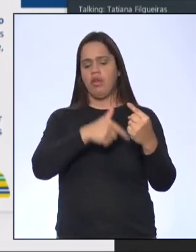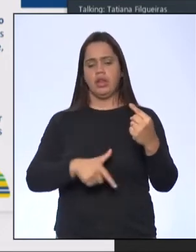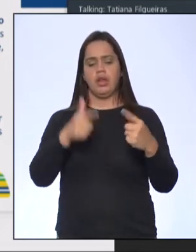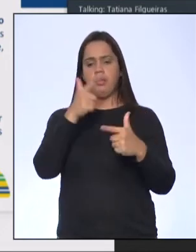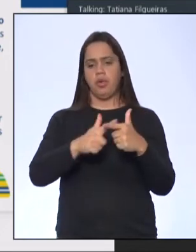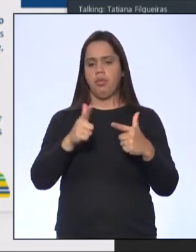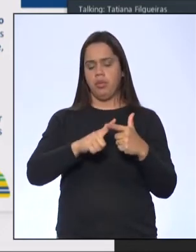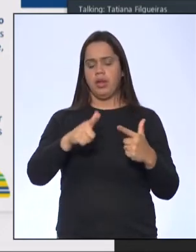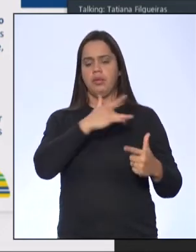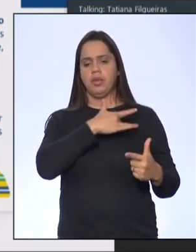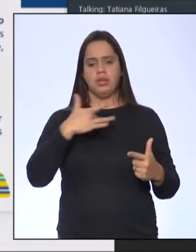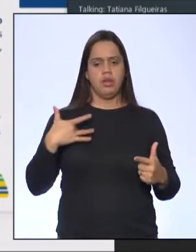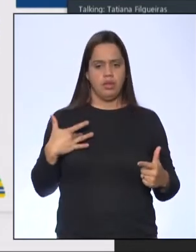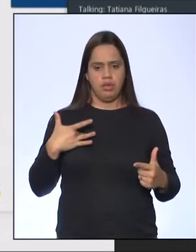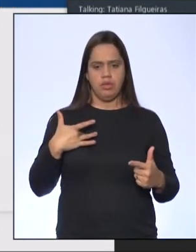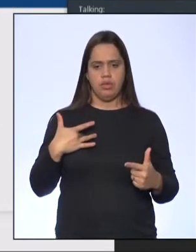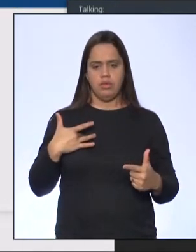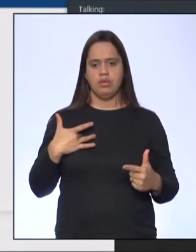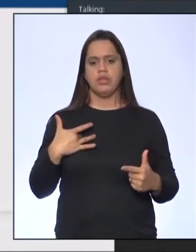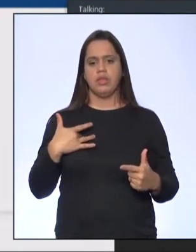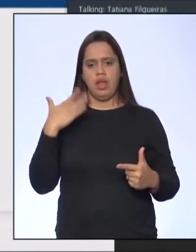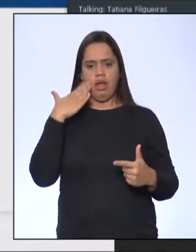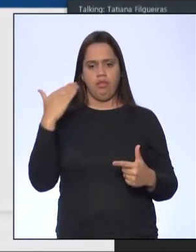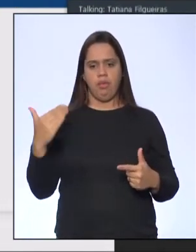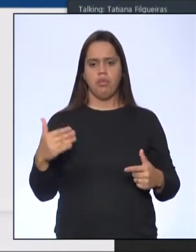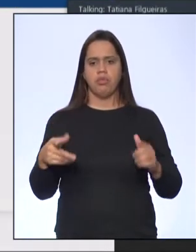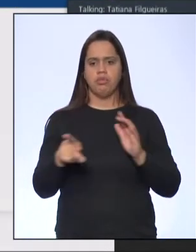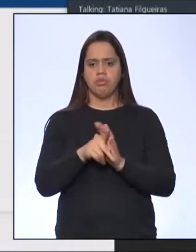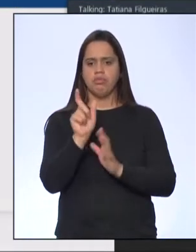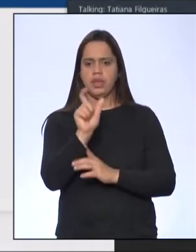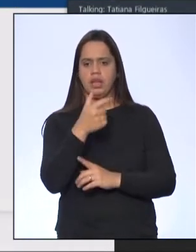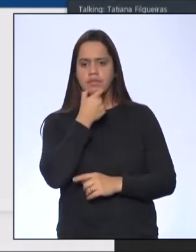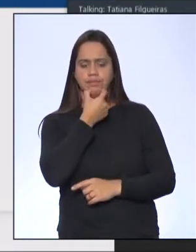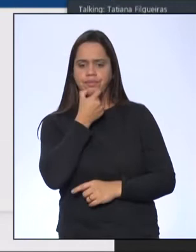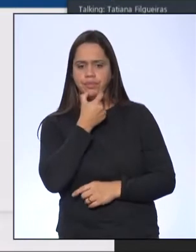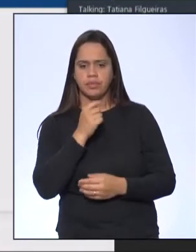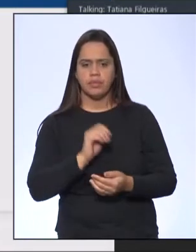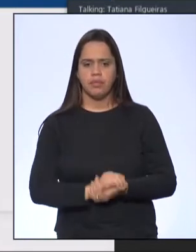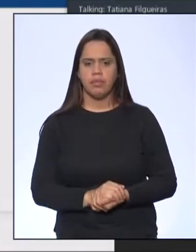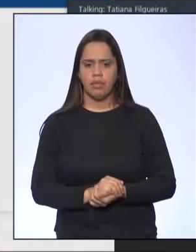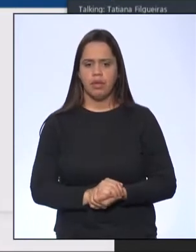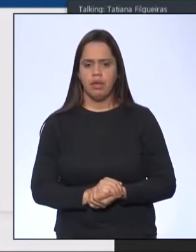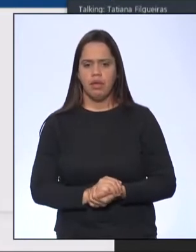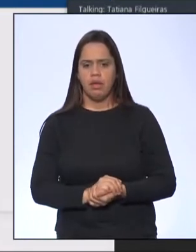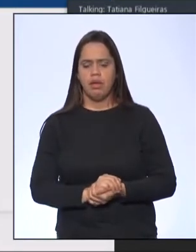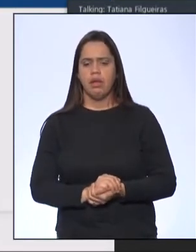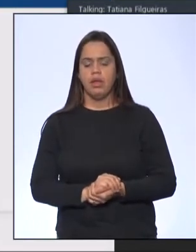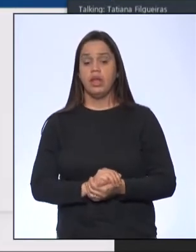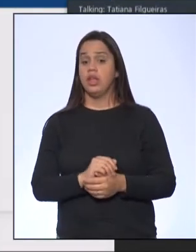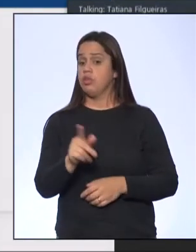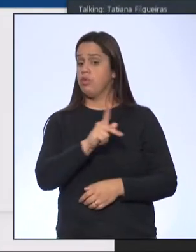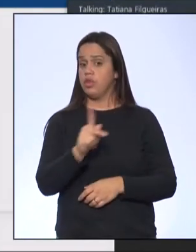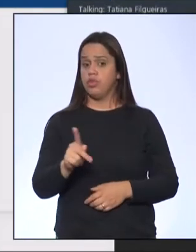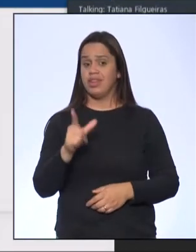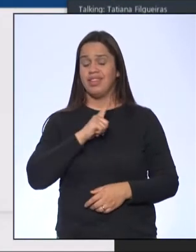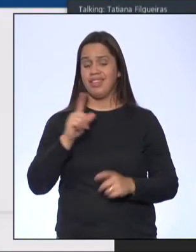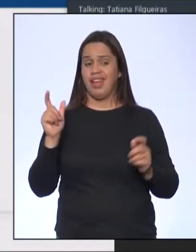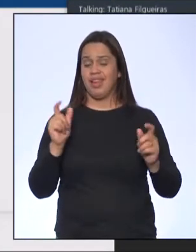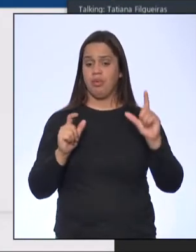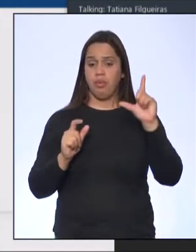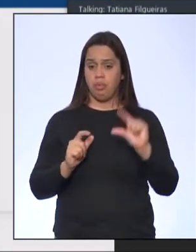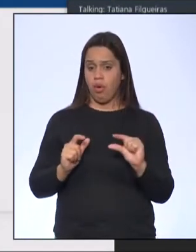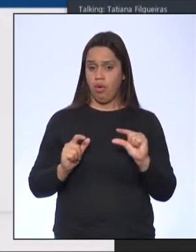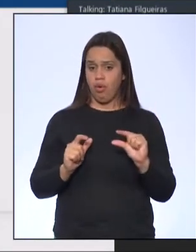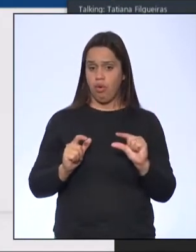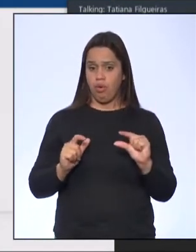Sem o famoso burnout. E os professores que têm menos competências socioemocionais desenvolvidas, eles